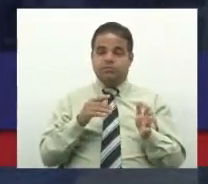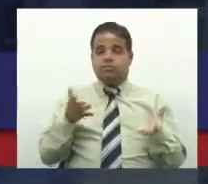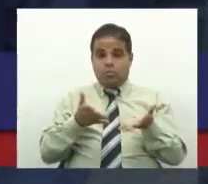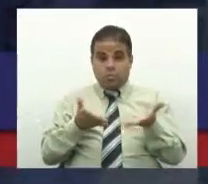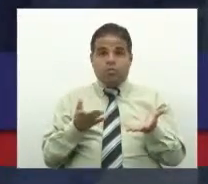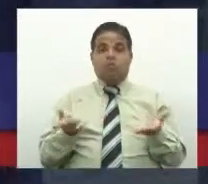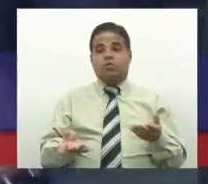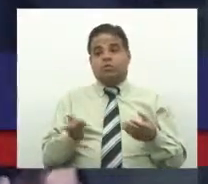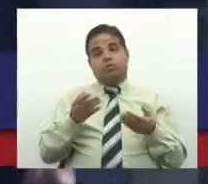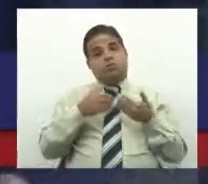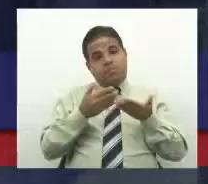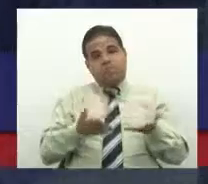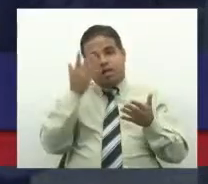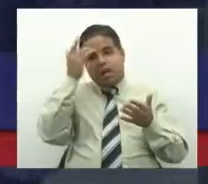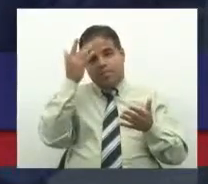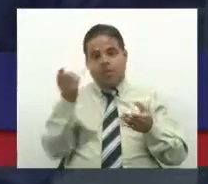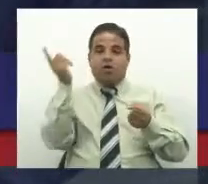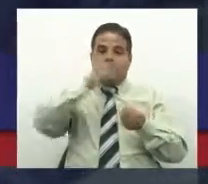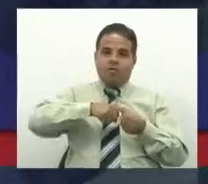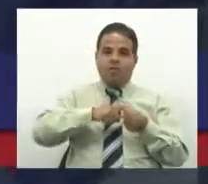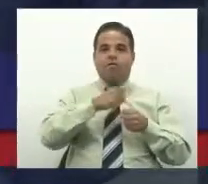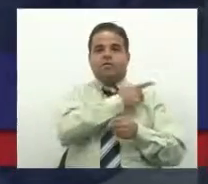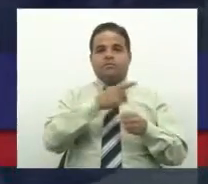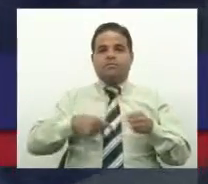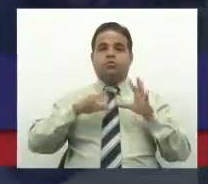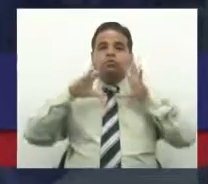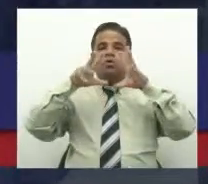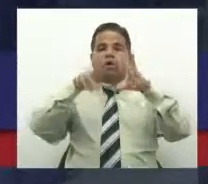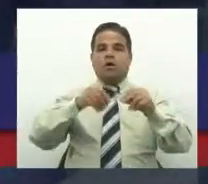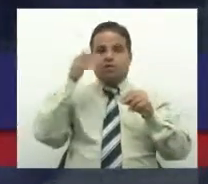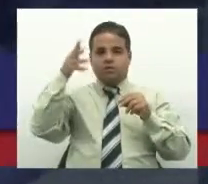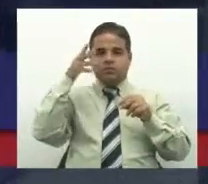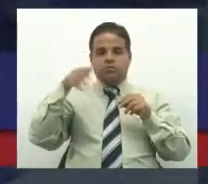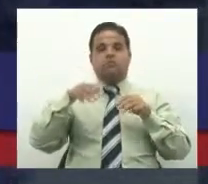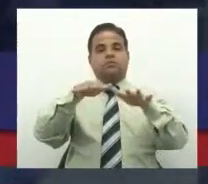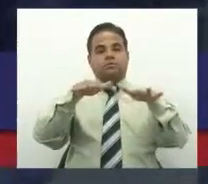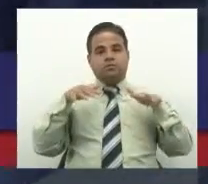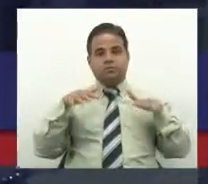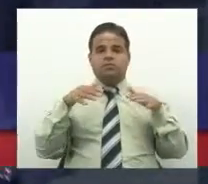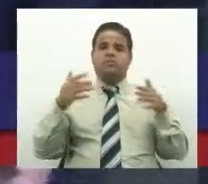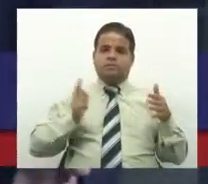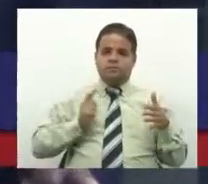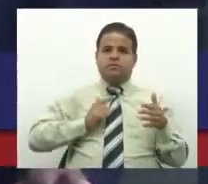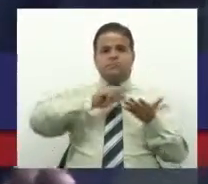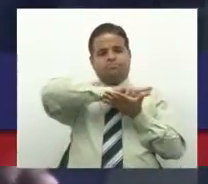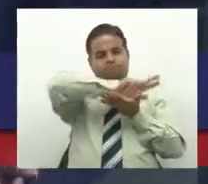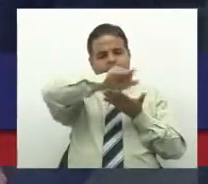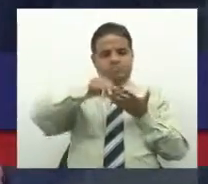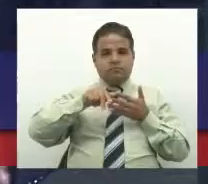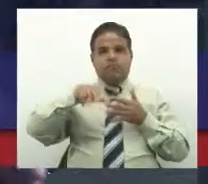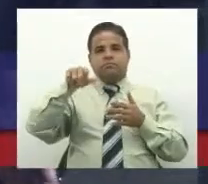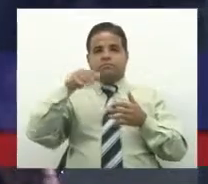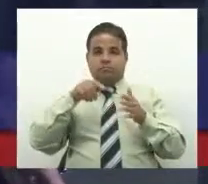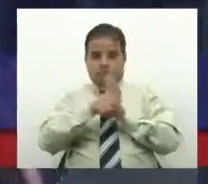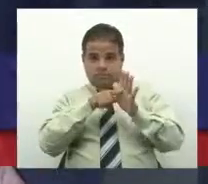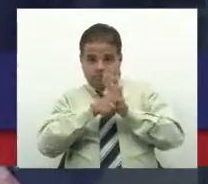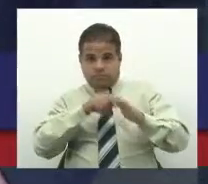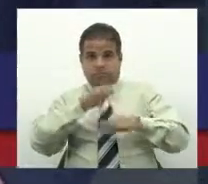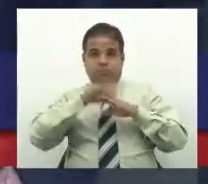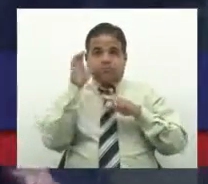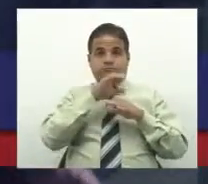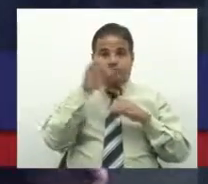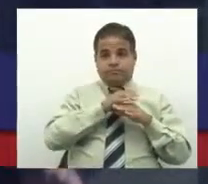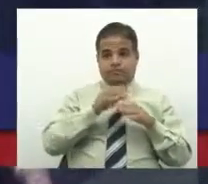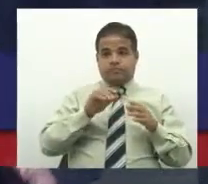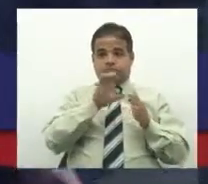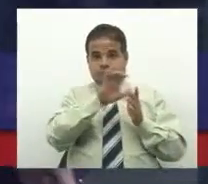minha licença, mas amanhã eu volto presidindo todas as sessões. E como nós temos aí várias coordenadorias do município, para agilizar os trabalhos,